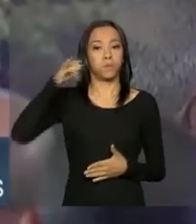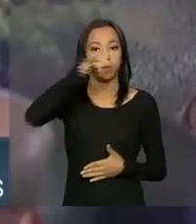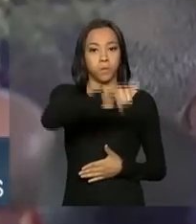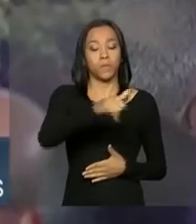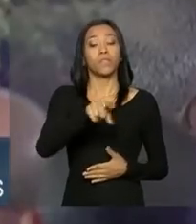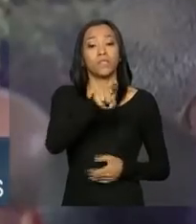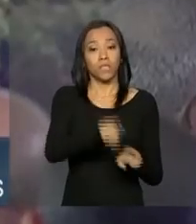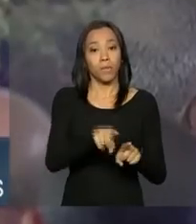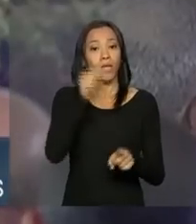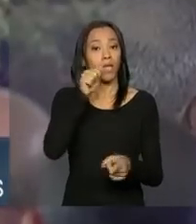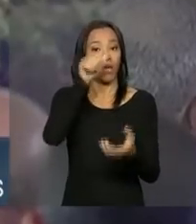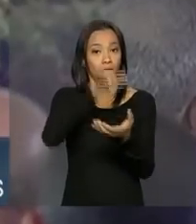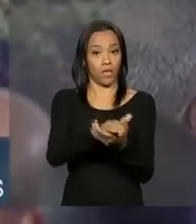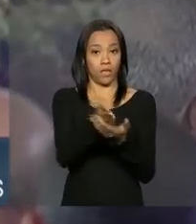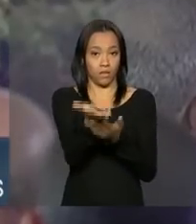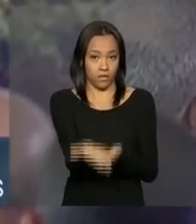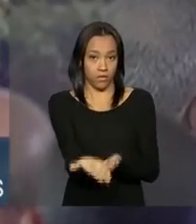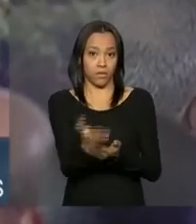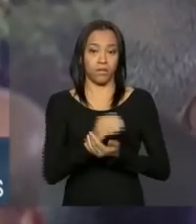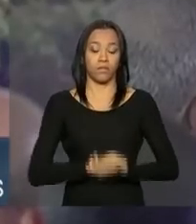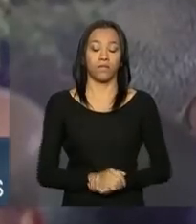Rosa Marlene Rossato.